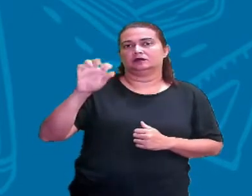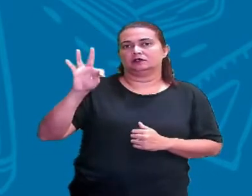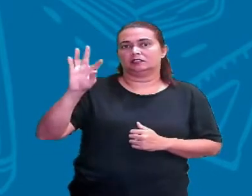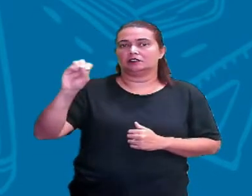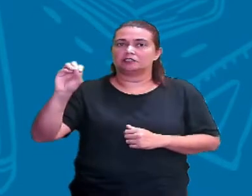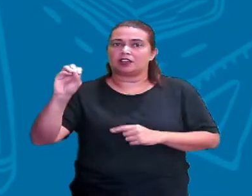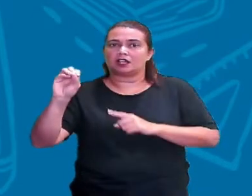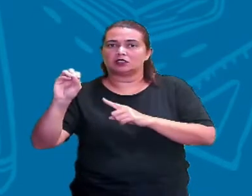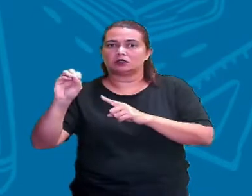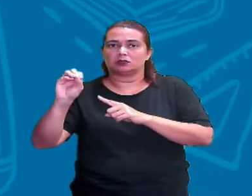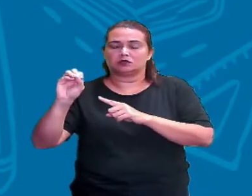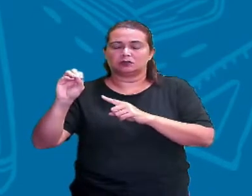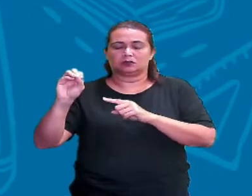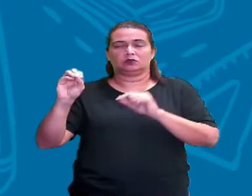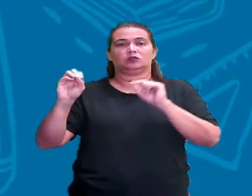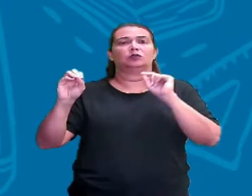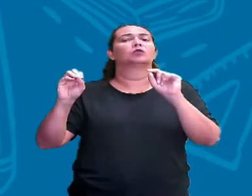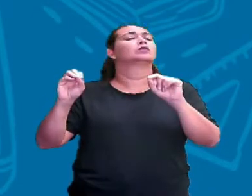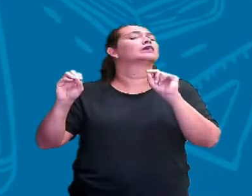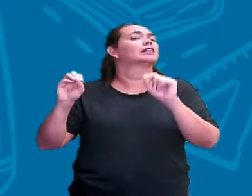fato é o mesmo que